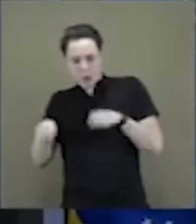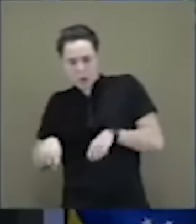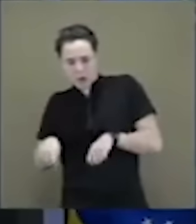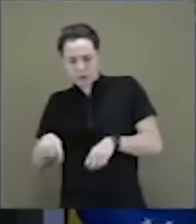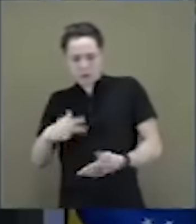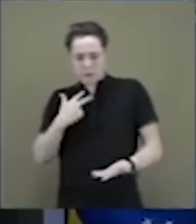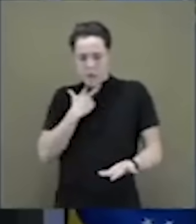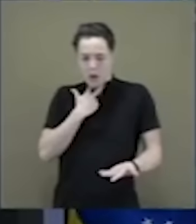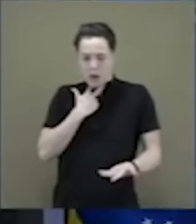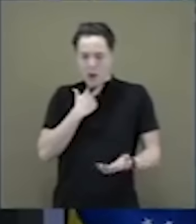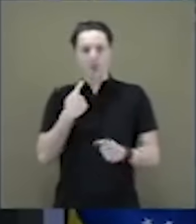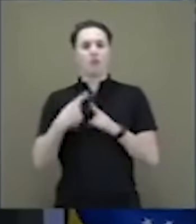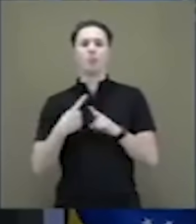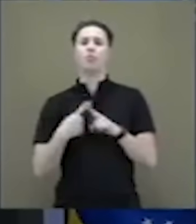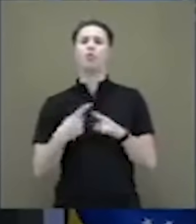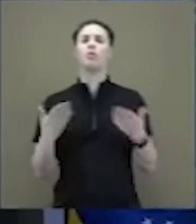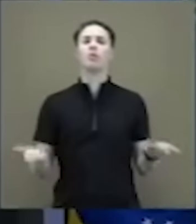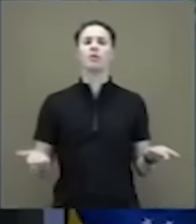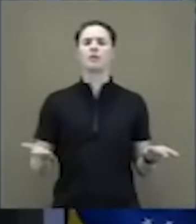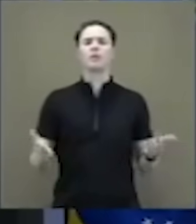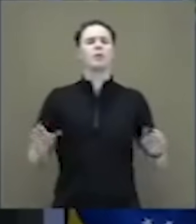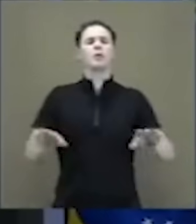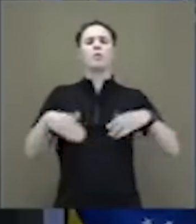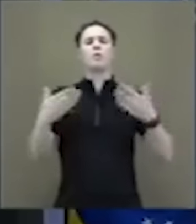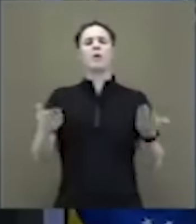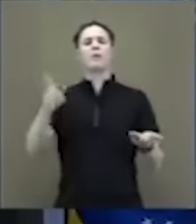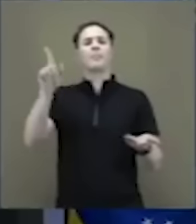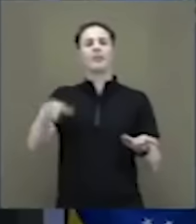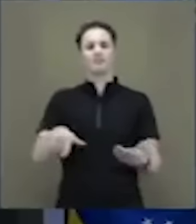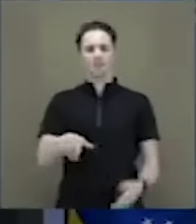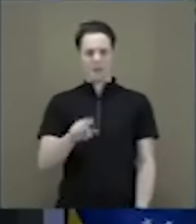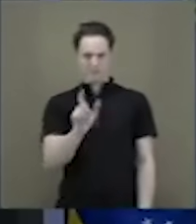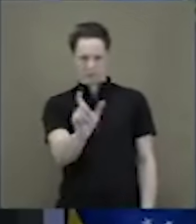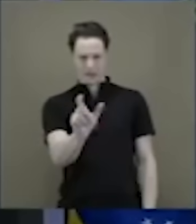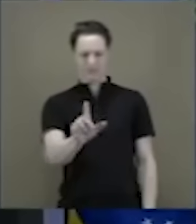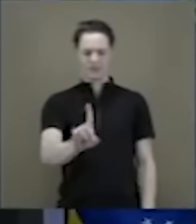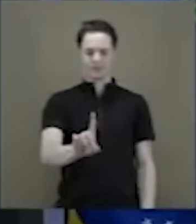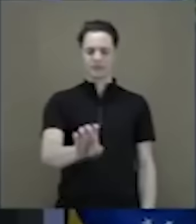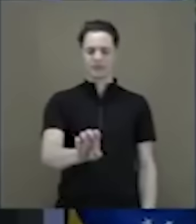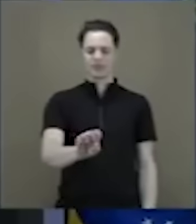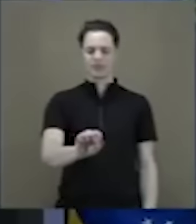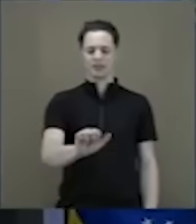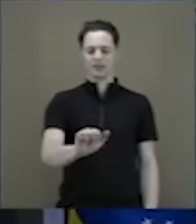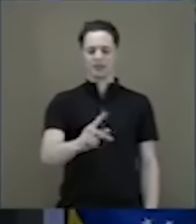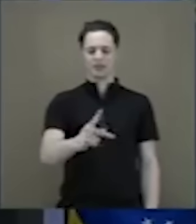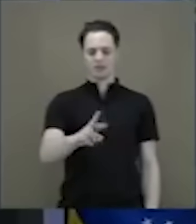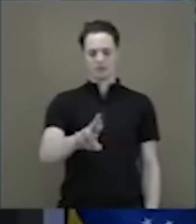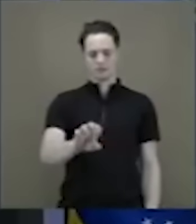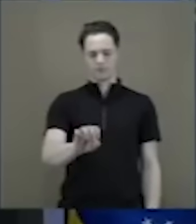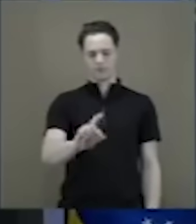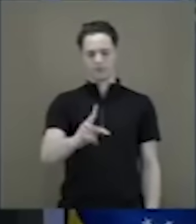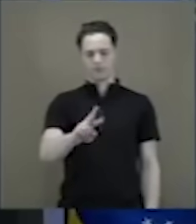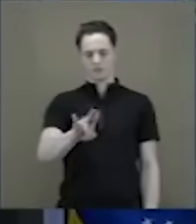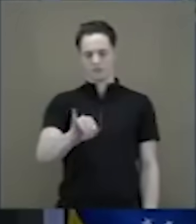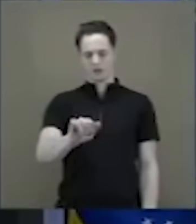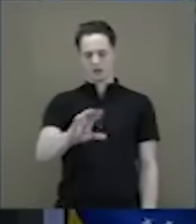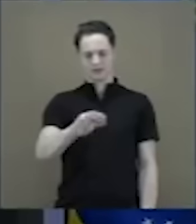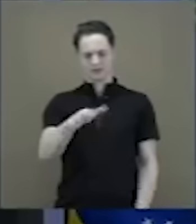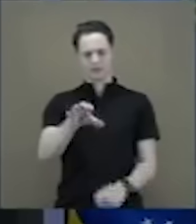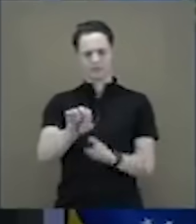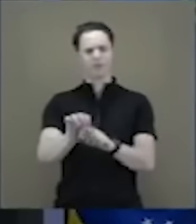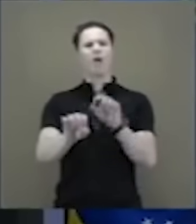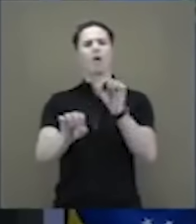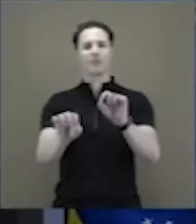quê? Porque para o critério de desapropriação, o Supremo Tribunal Federal, em